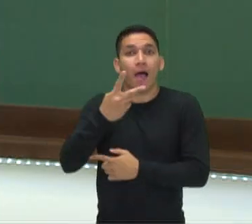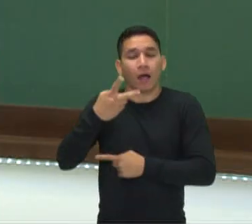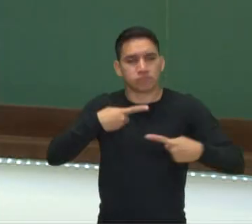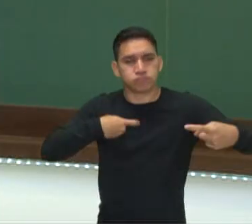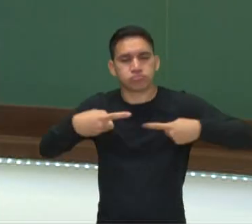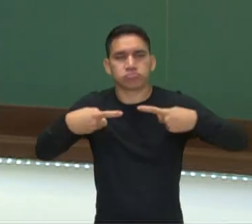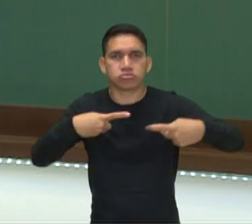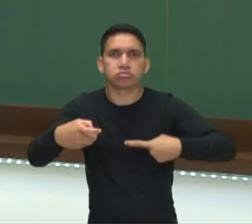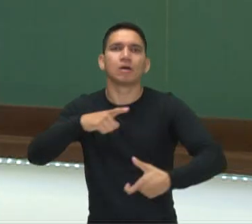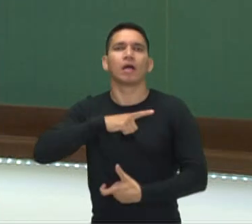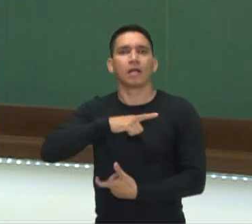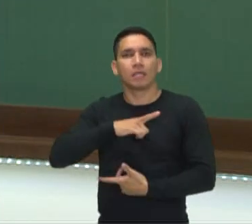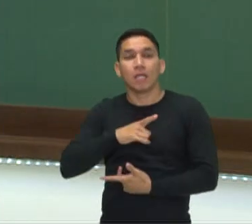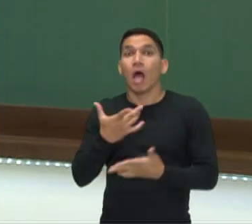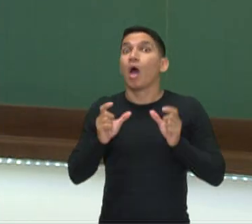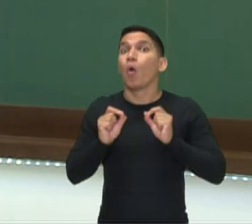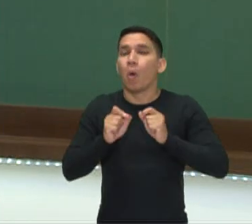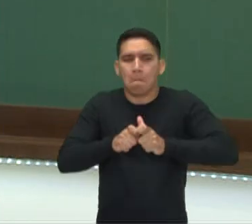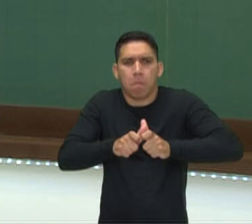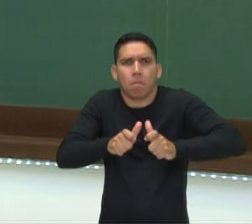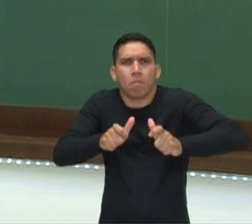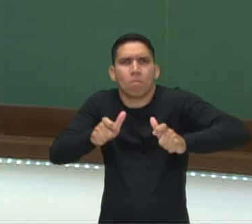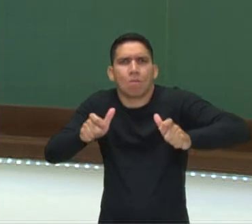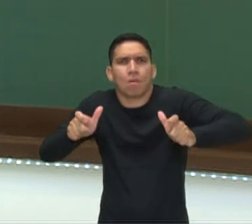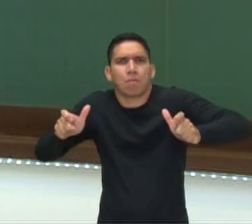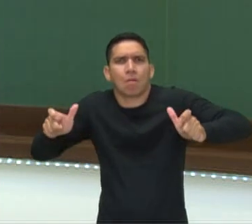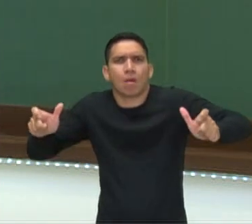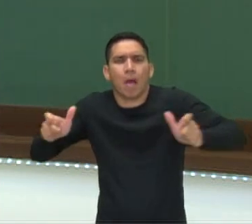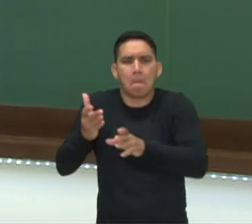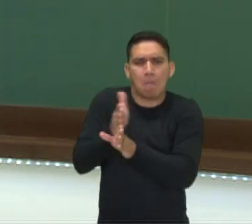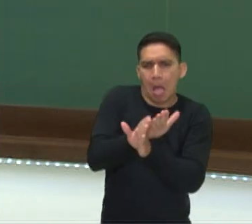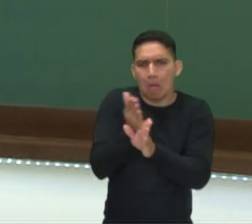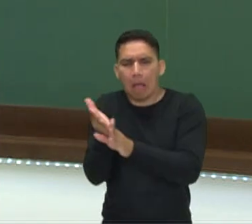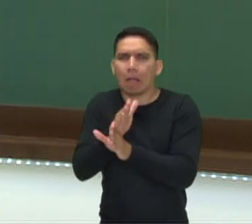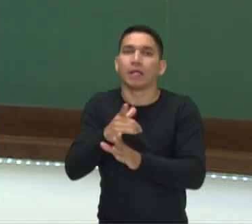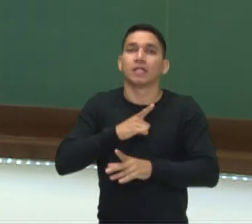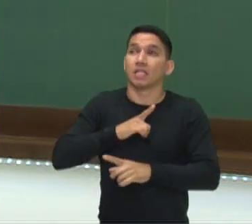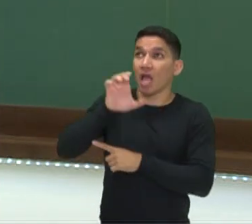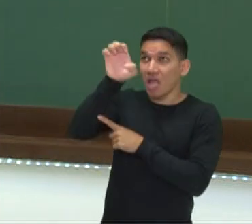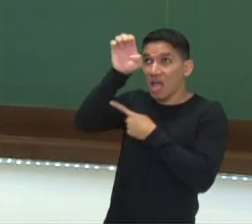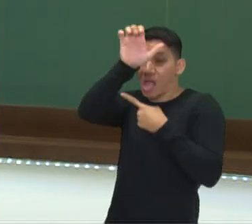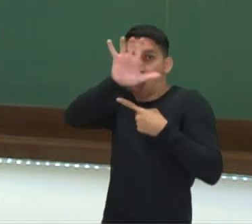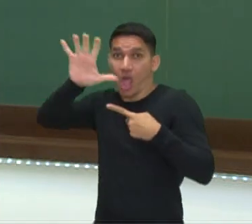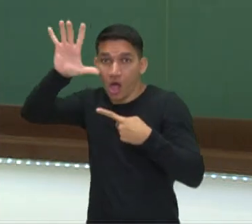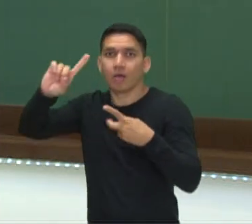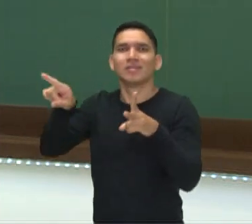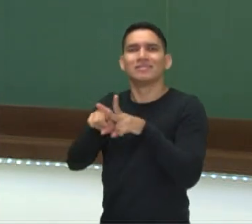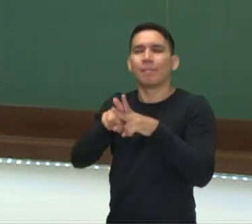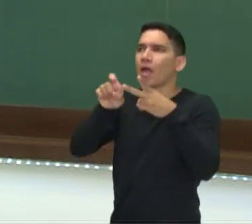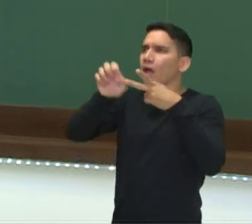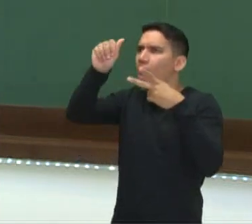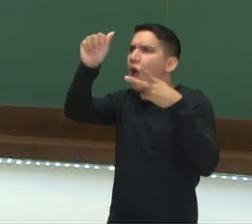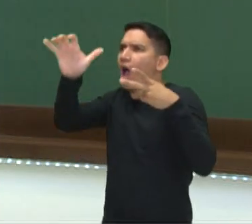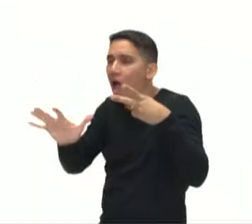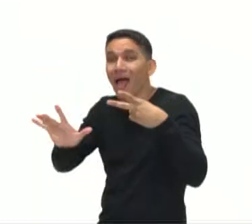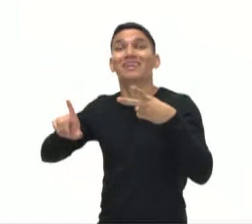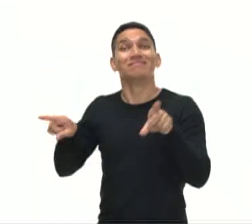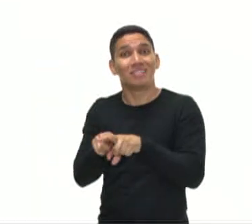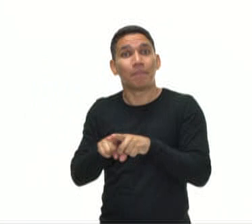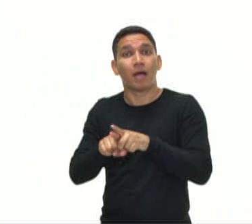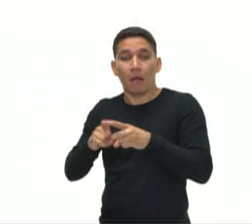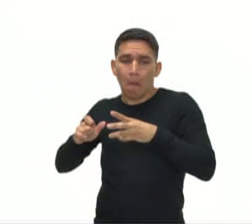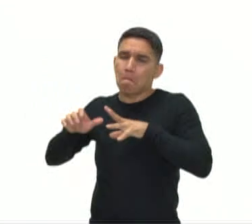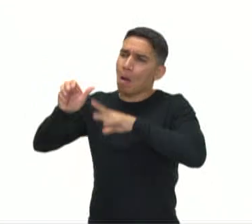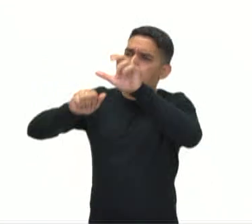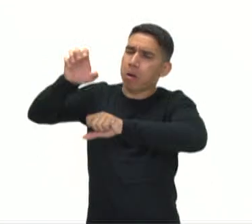Guerra Mundial ampliando fronteiras. Além da Europa e África, o eixo também avançou na